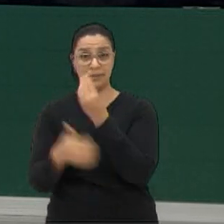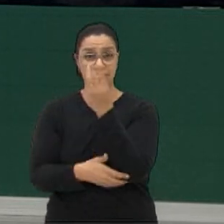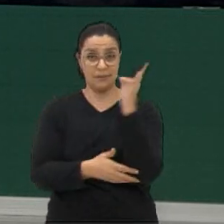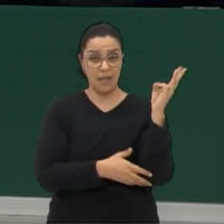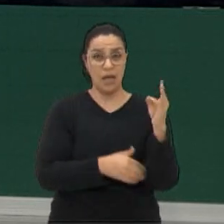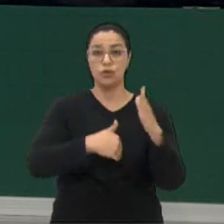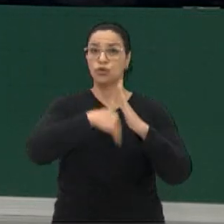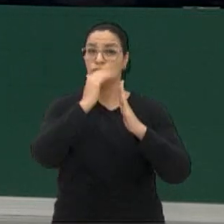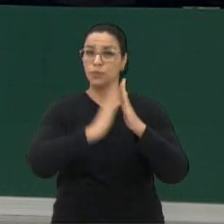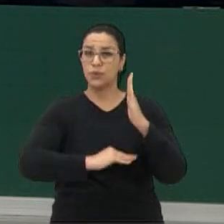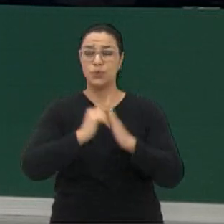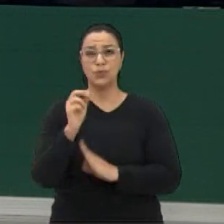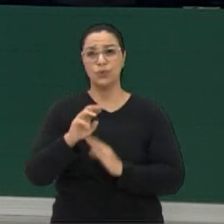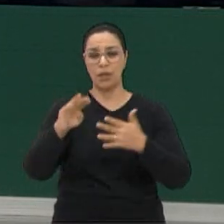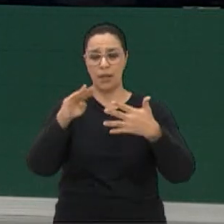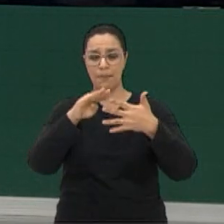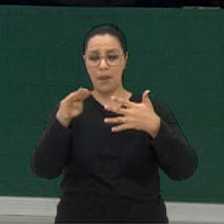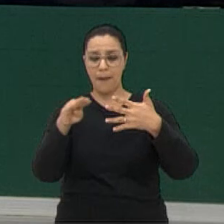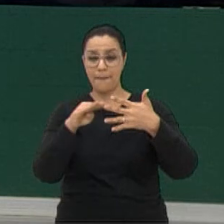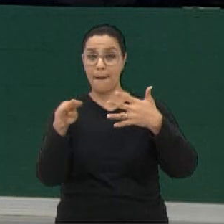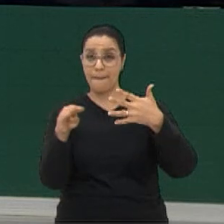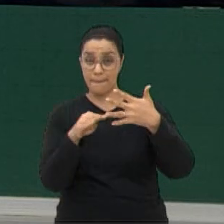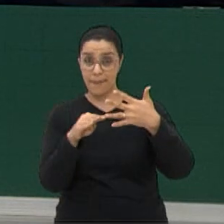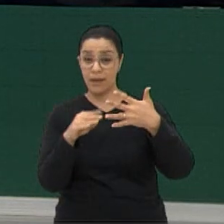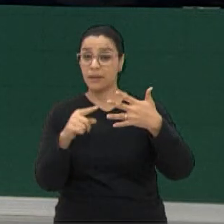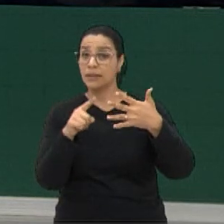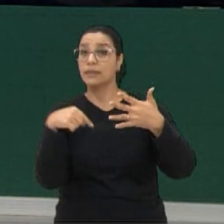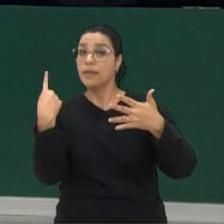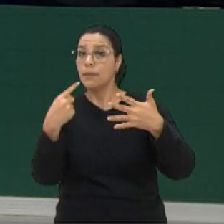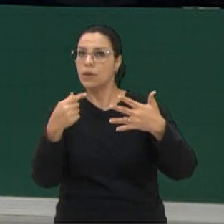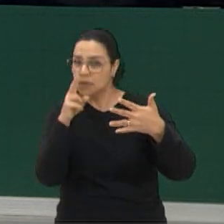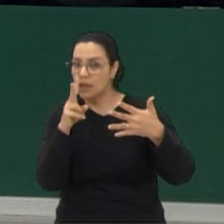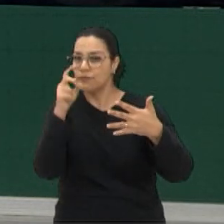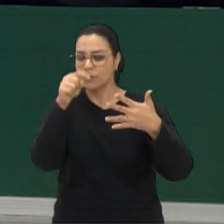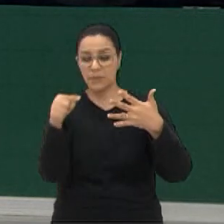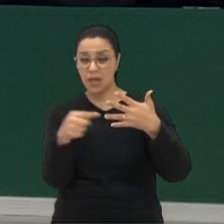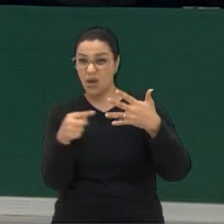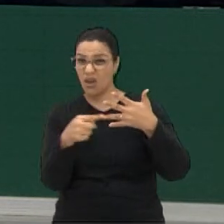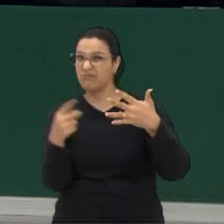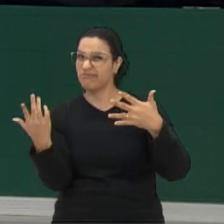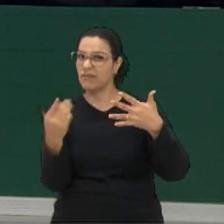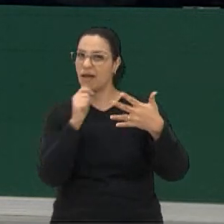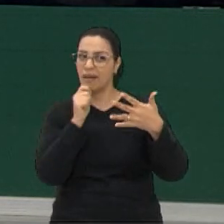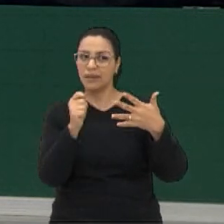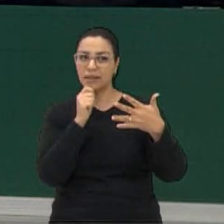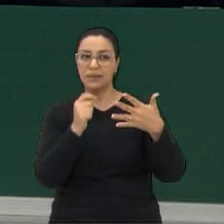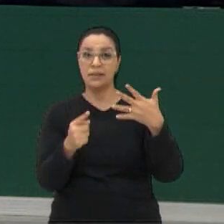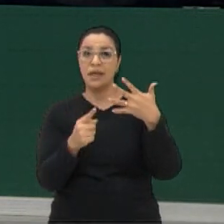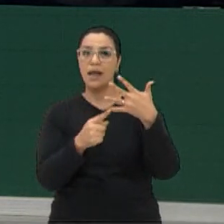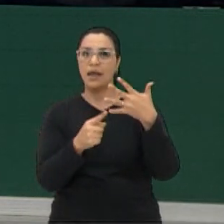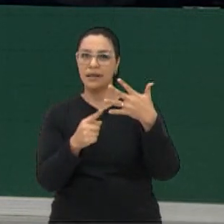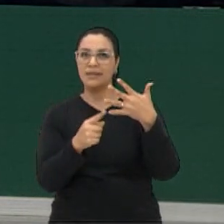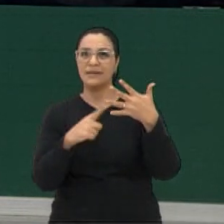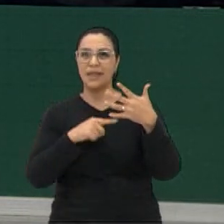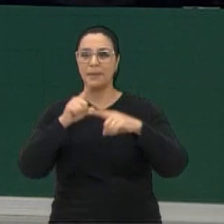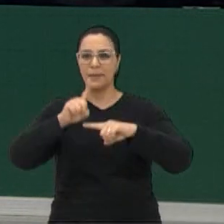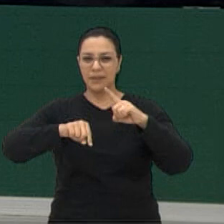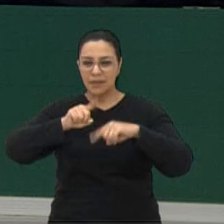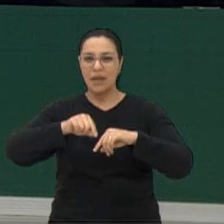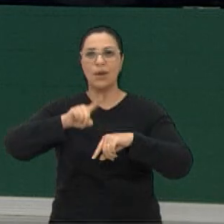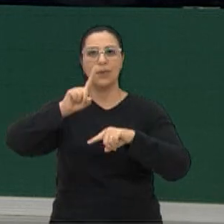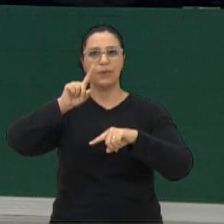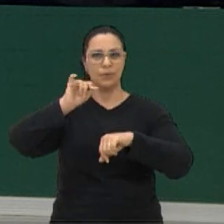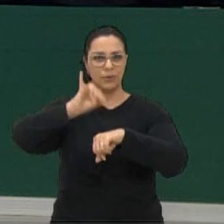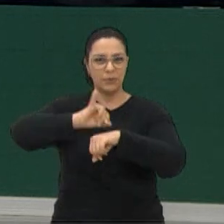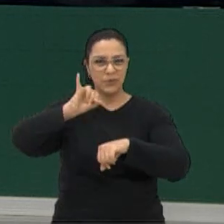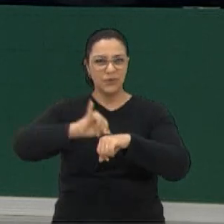como pintura menos importante, que depois ela vai ganhar muita força, tá? Mas aí nós temos a natureza morta, que